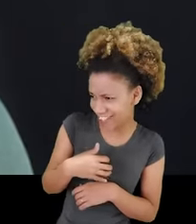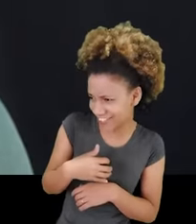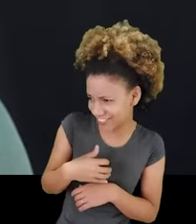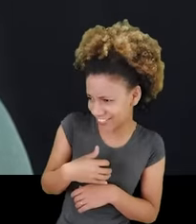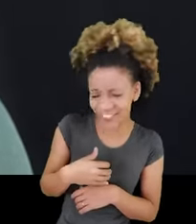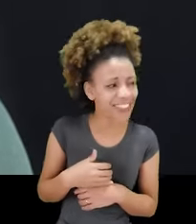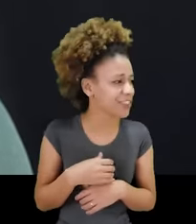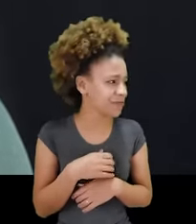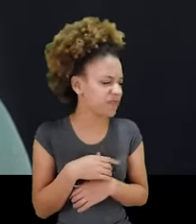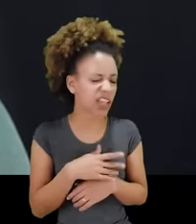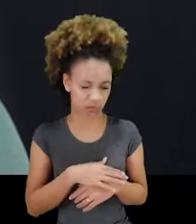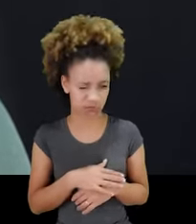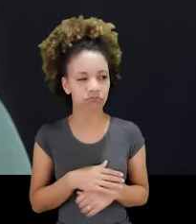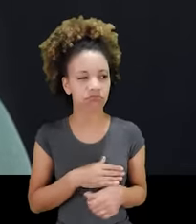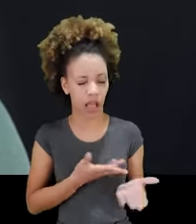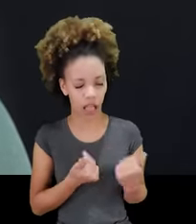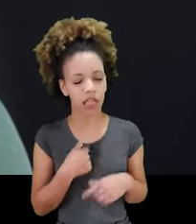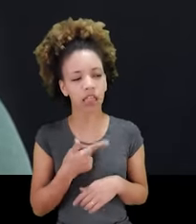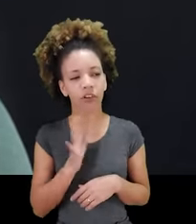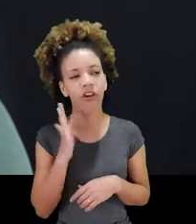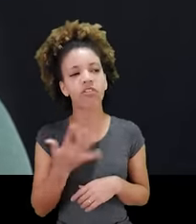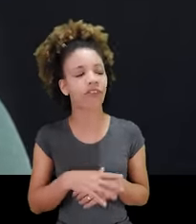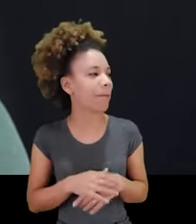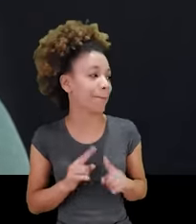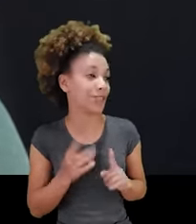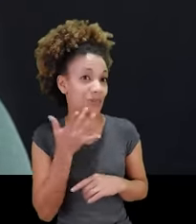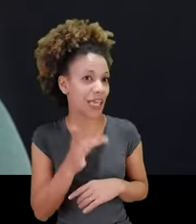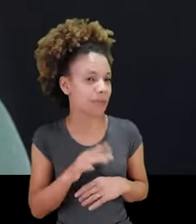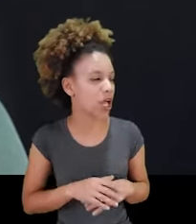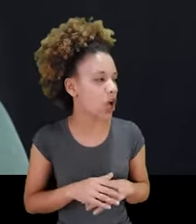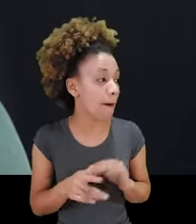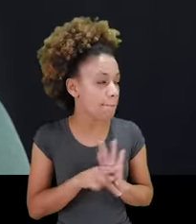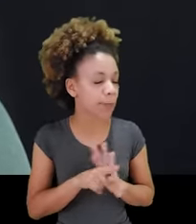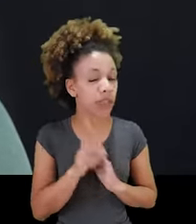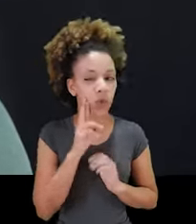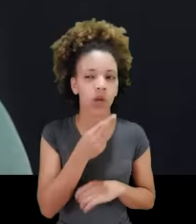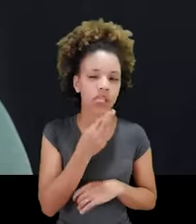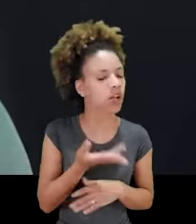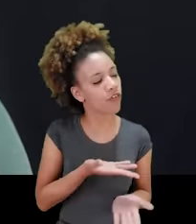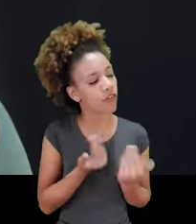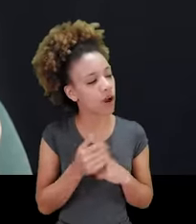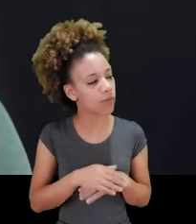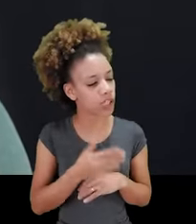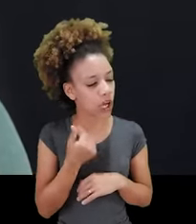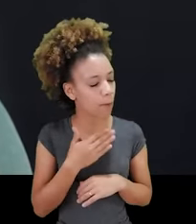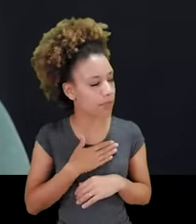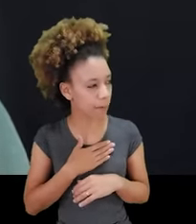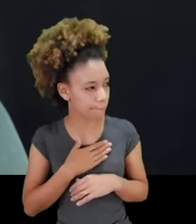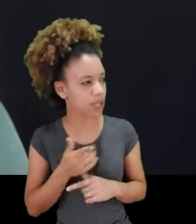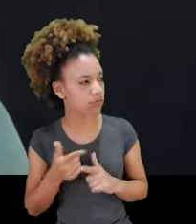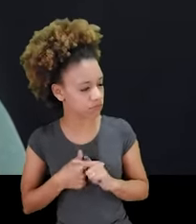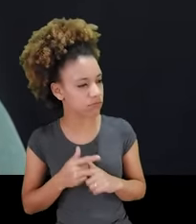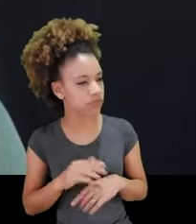de... Deixa comigo. E não, ele não sabe... Por exemplo, sou dono de um restaurante ali. Vamos lá, você come na minha